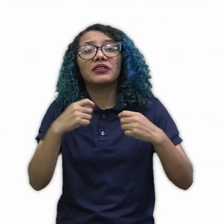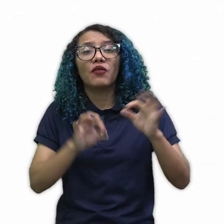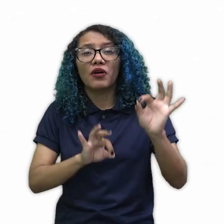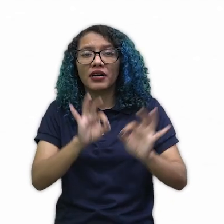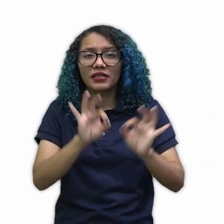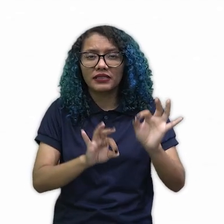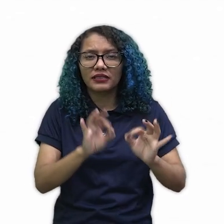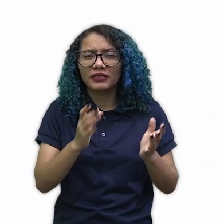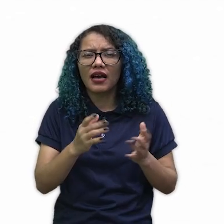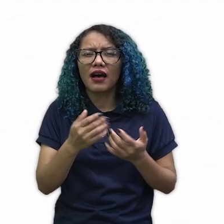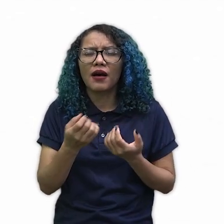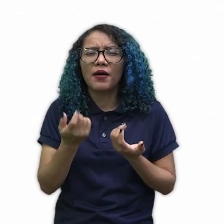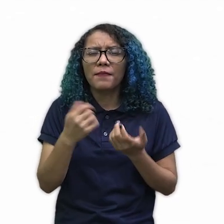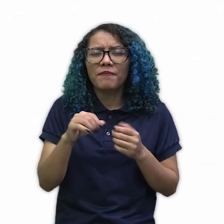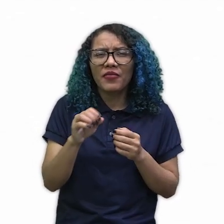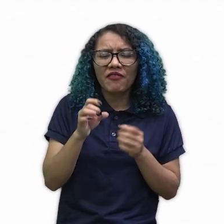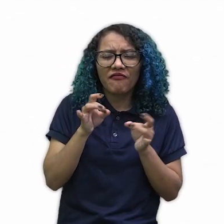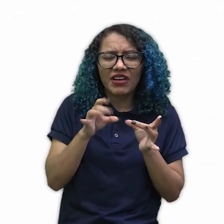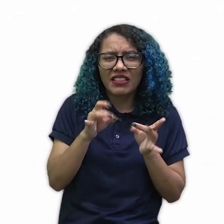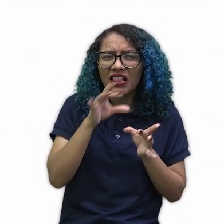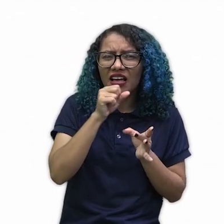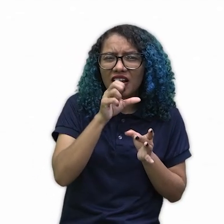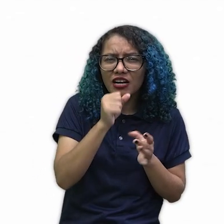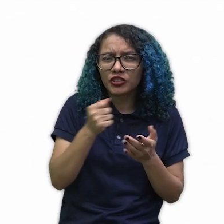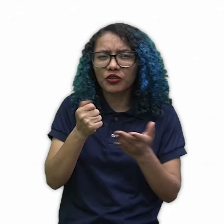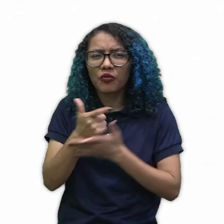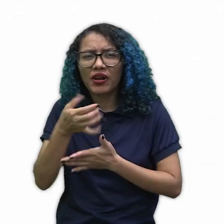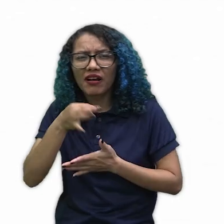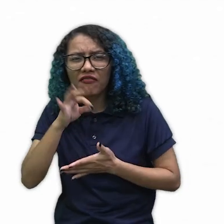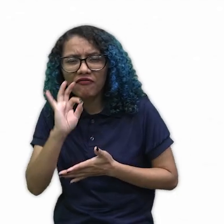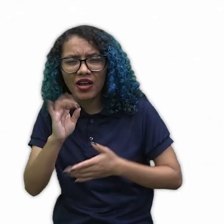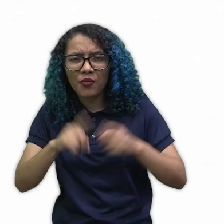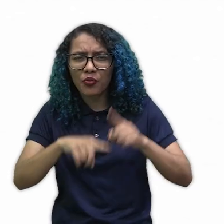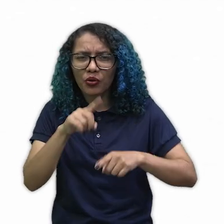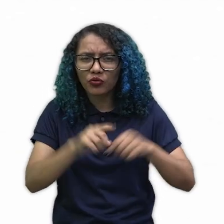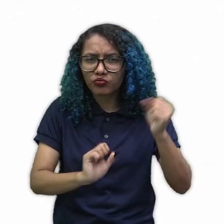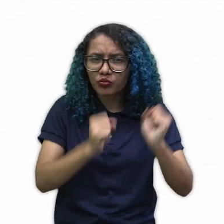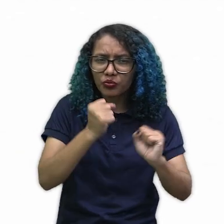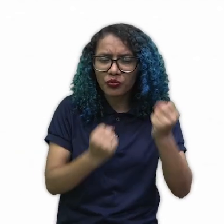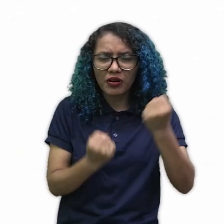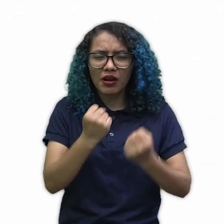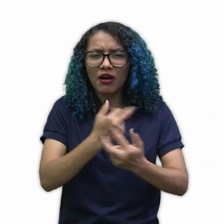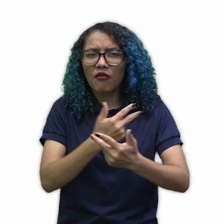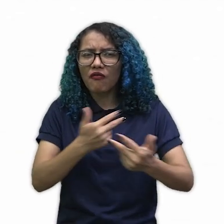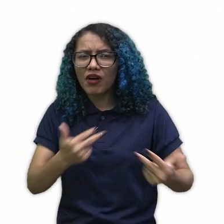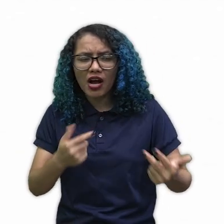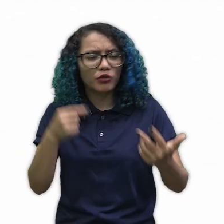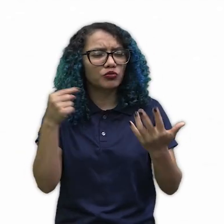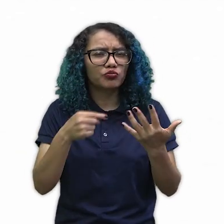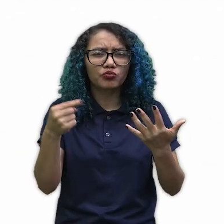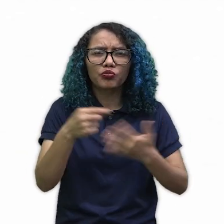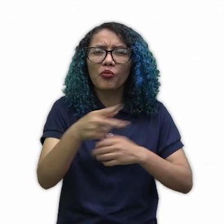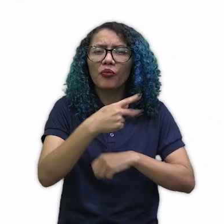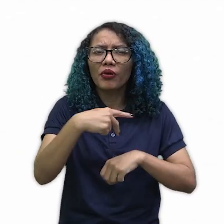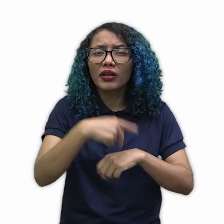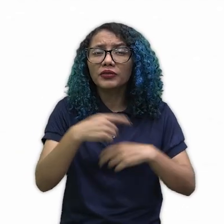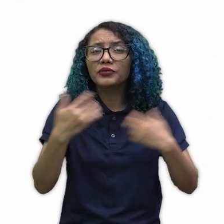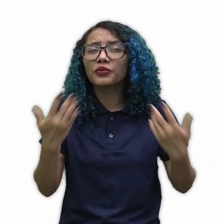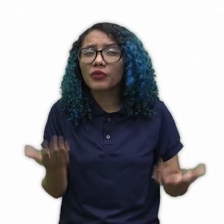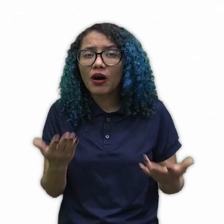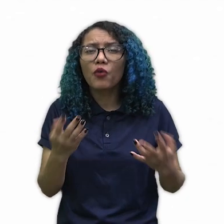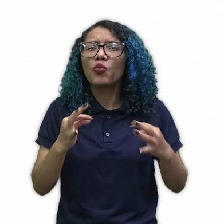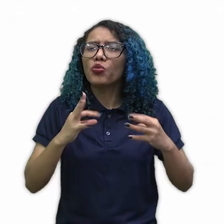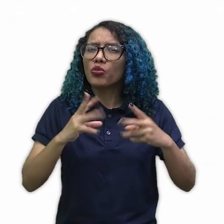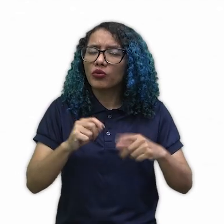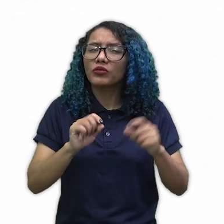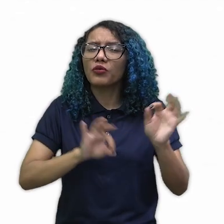está comprando laranja, quem é que está vendendo café, os produtos industrializados, automóveis. Então, tudo isso